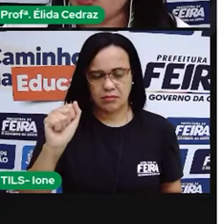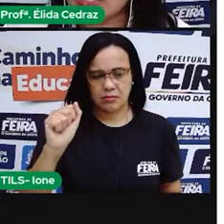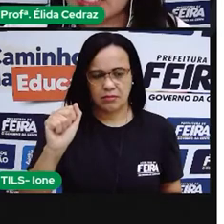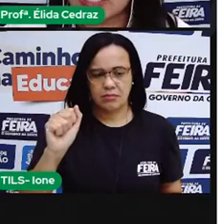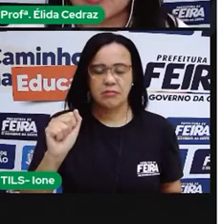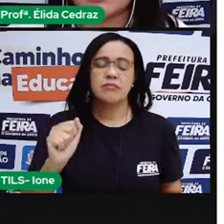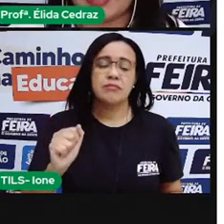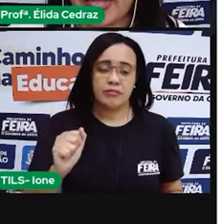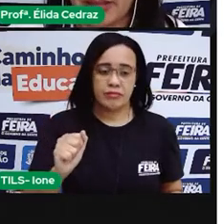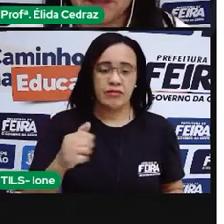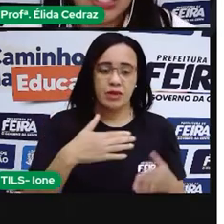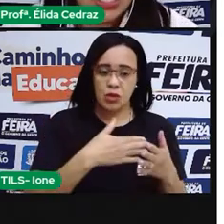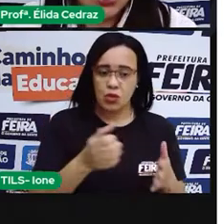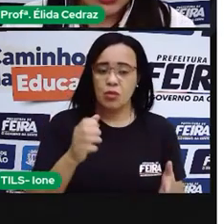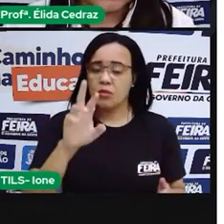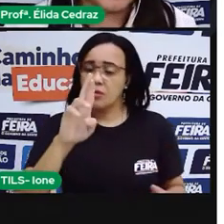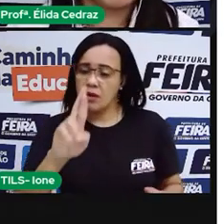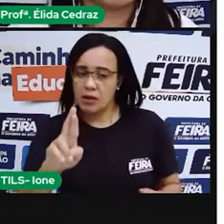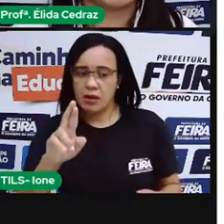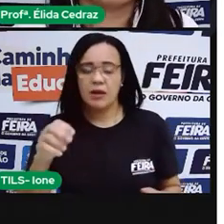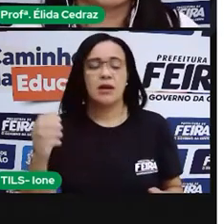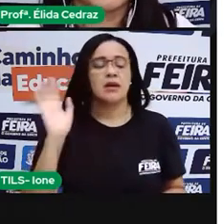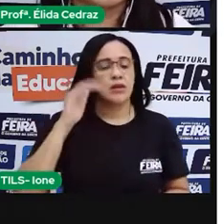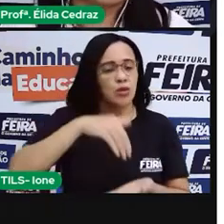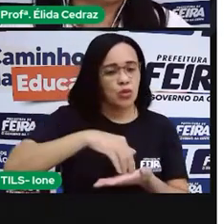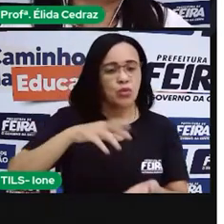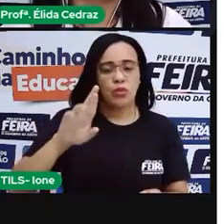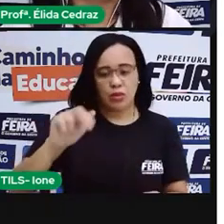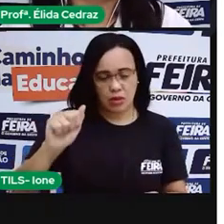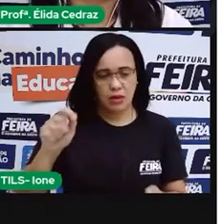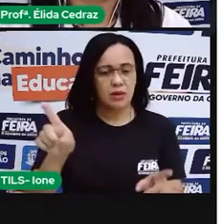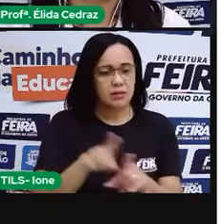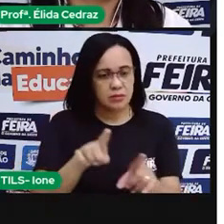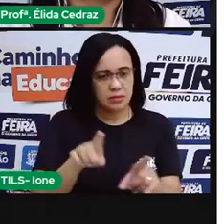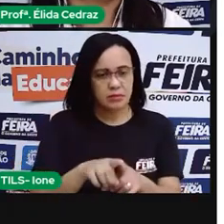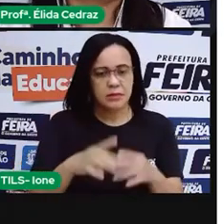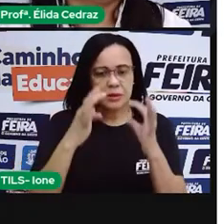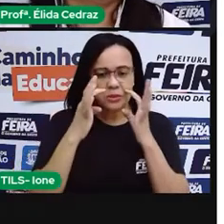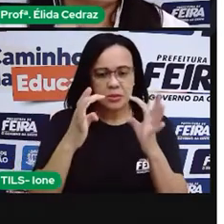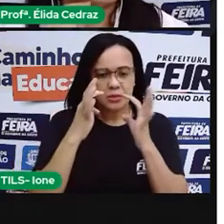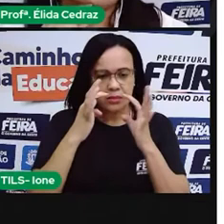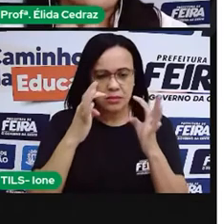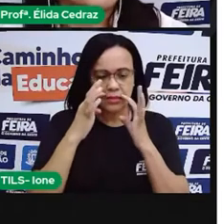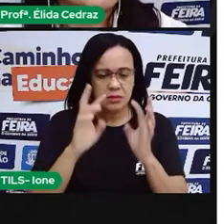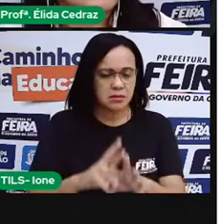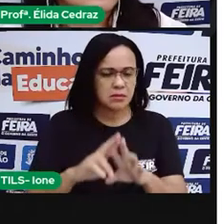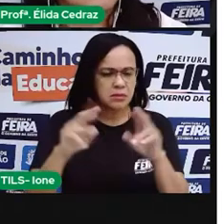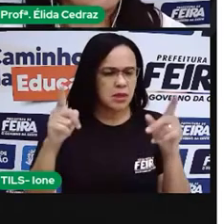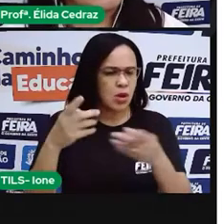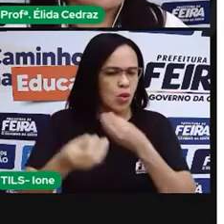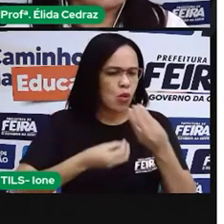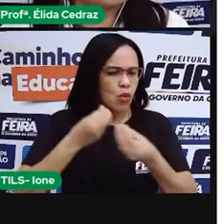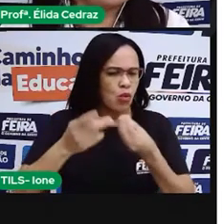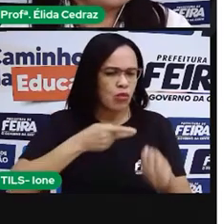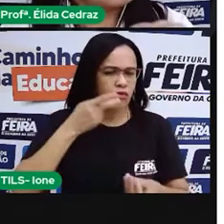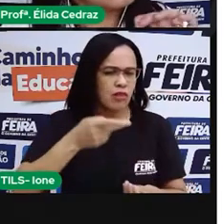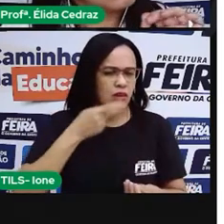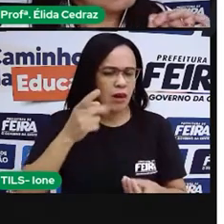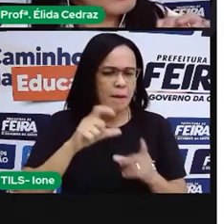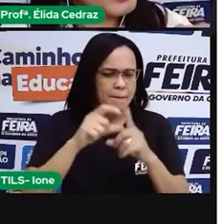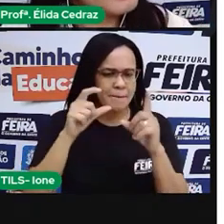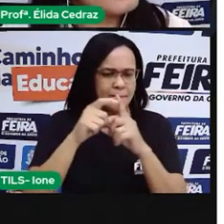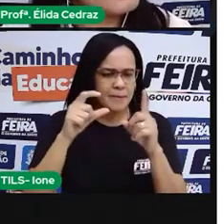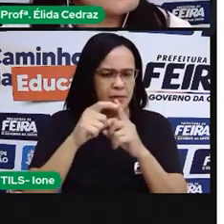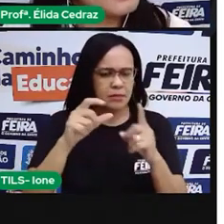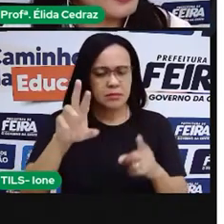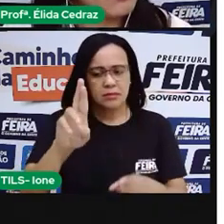também com a sílaba ra. Coloquei para você prestar atenção na diferença quando nós pronunciamos